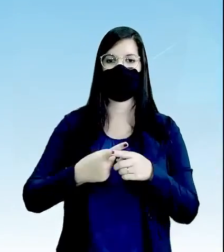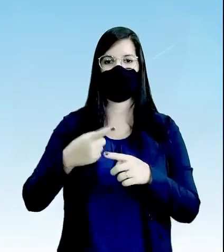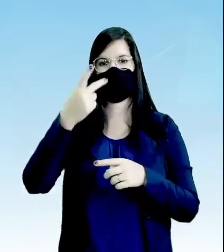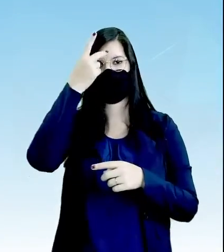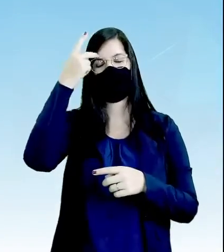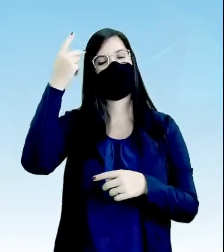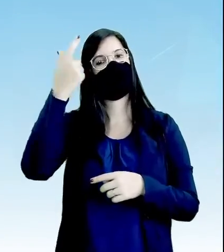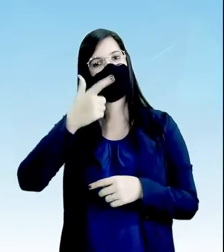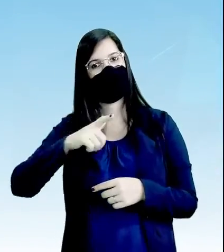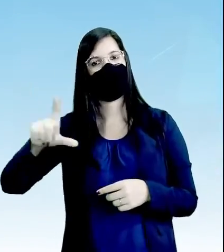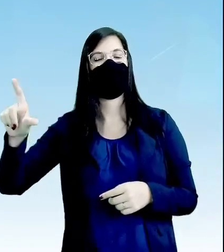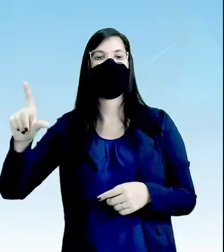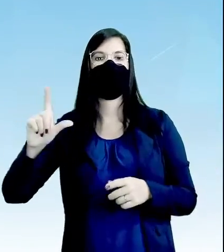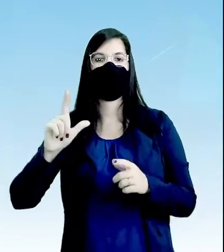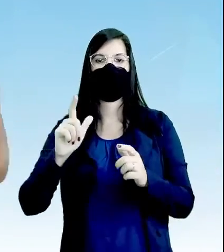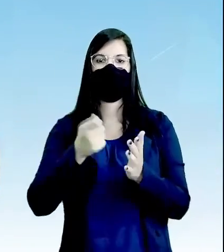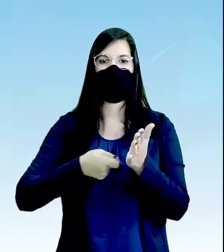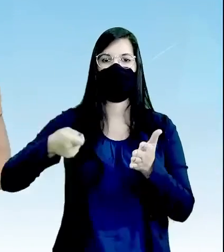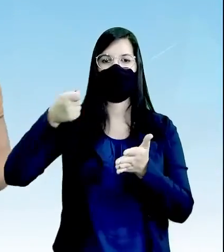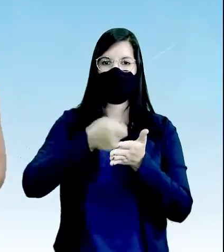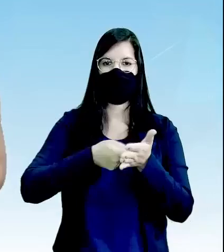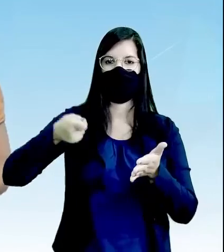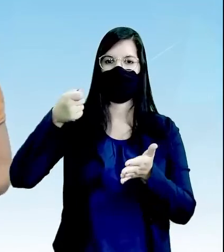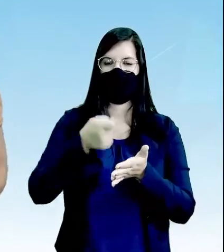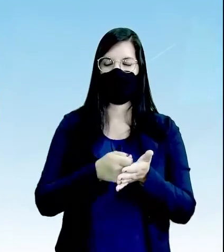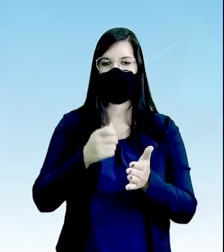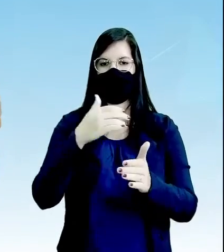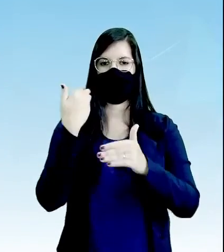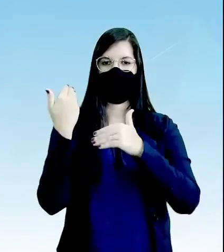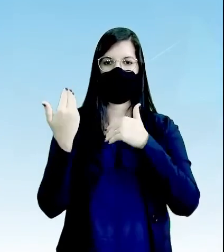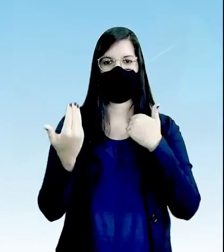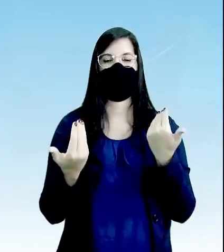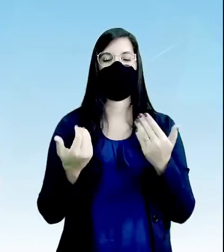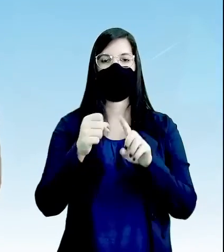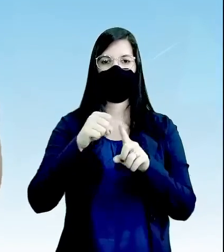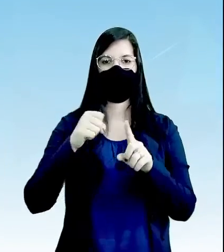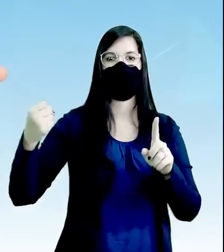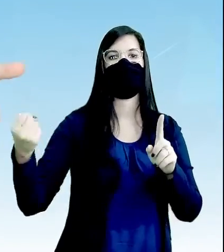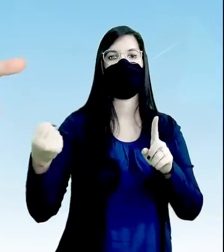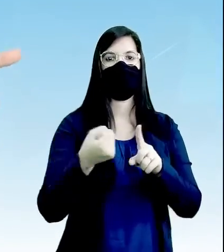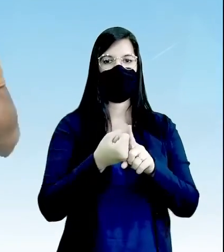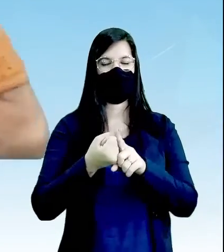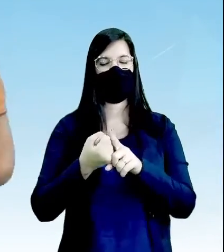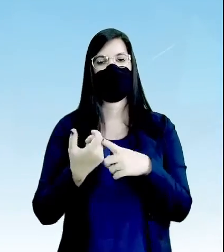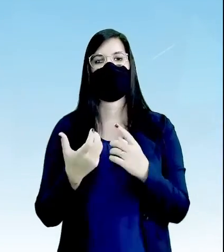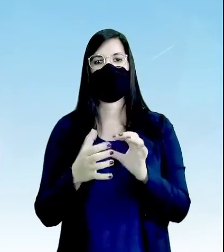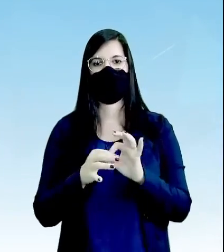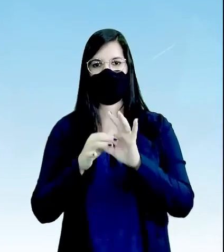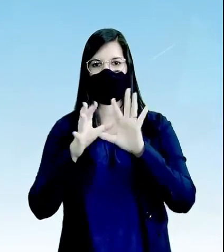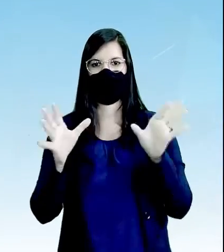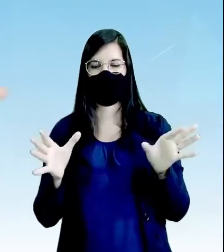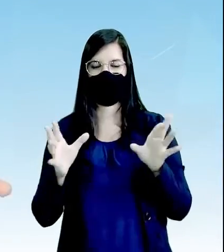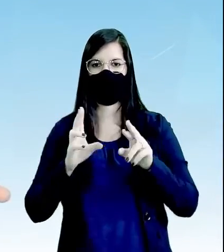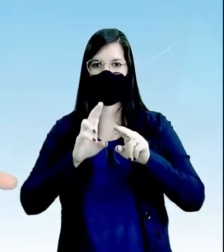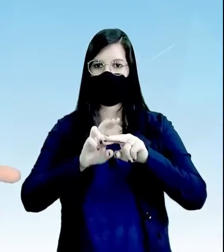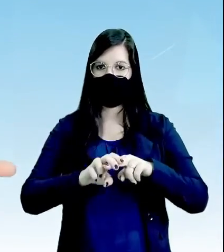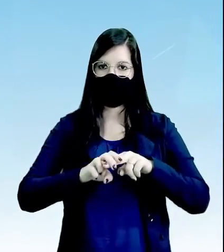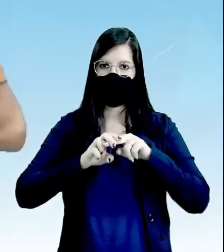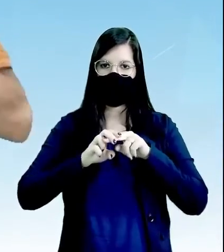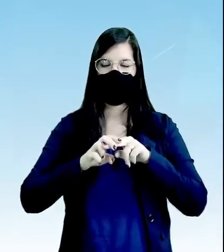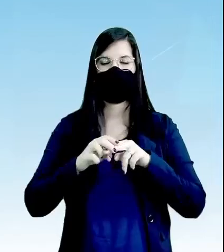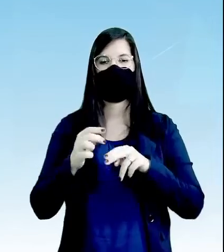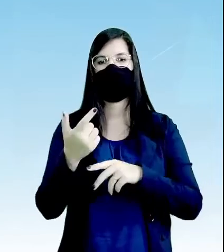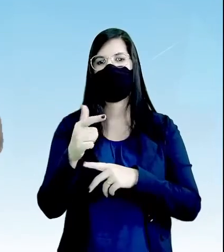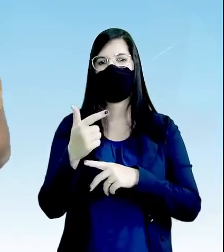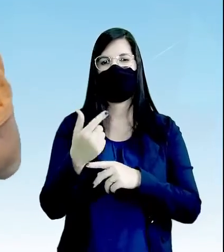pessoas lutaram por nós, se sacrificaram para que a sociedade chegasse até hoje. E, assim sendo, não faz sentido,